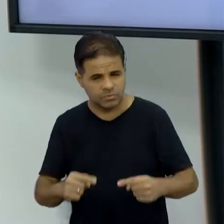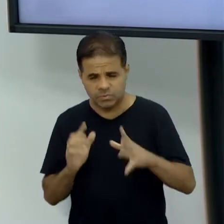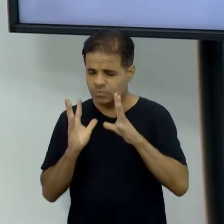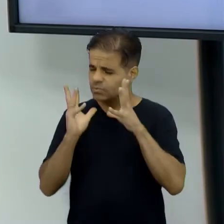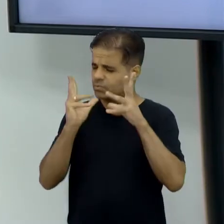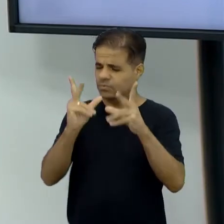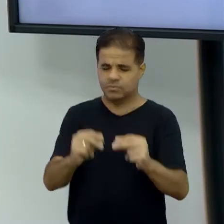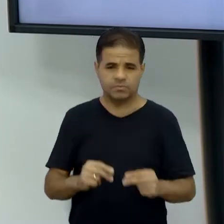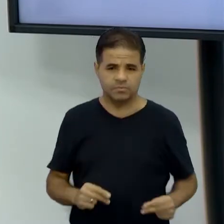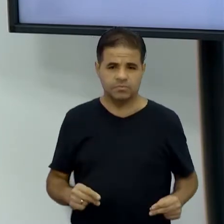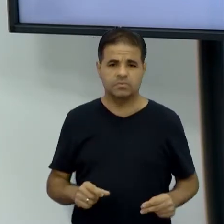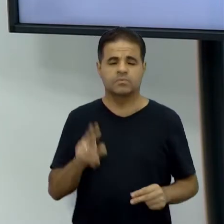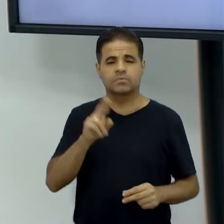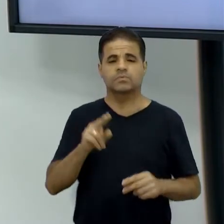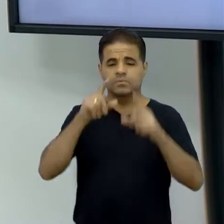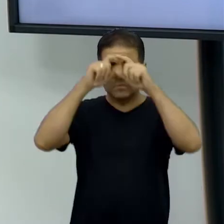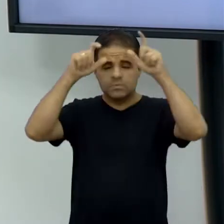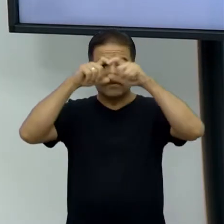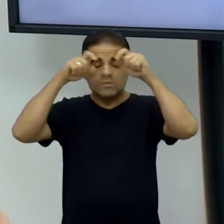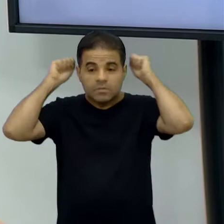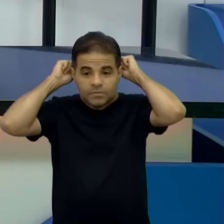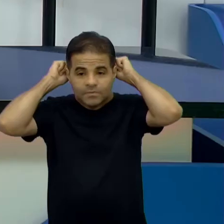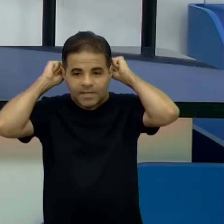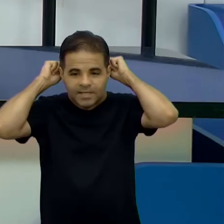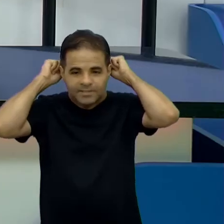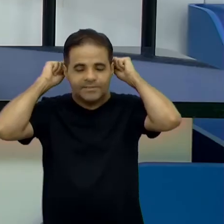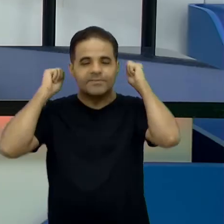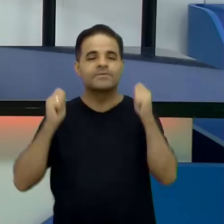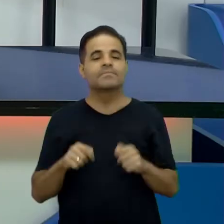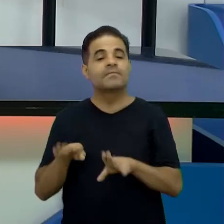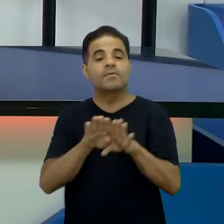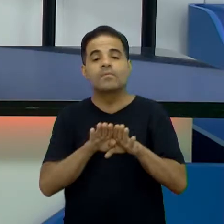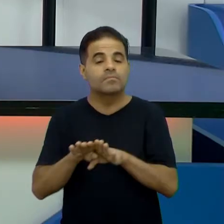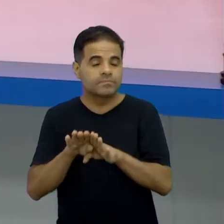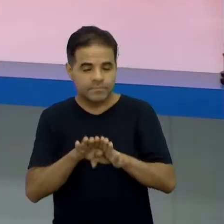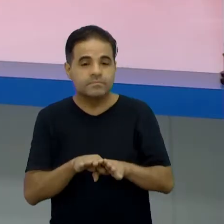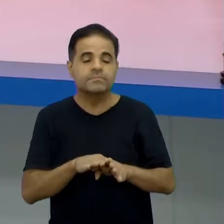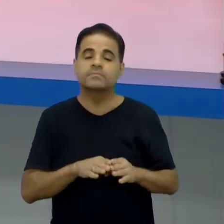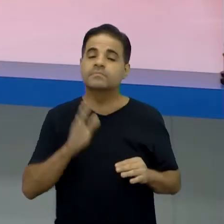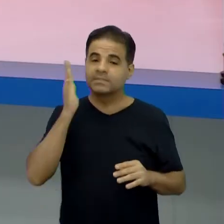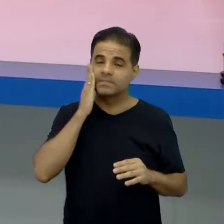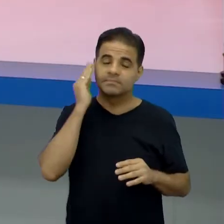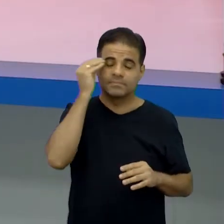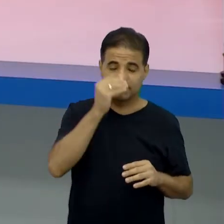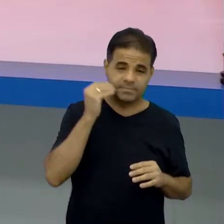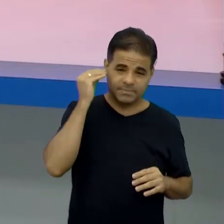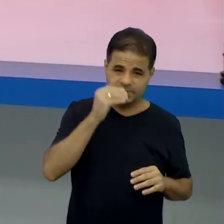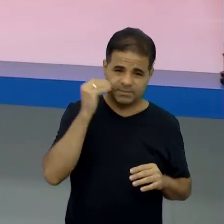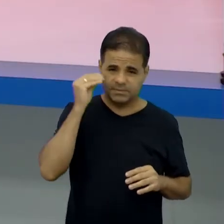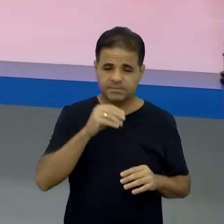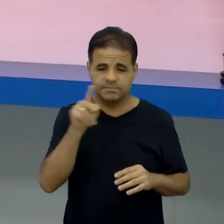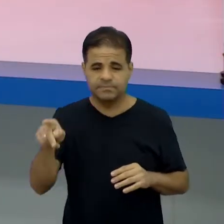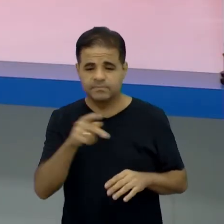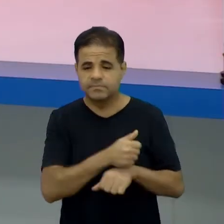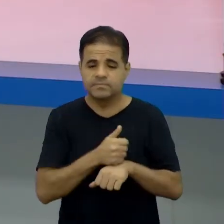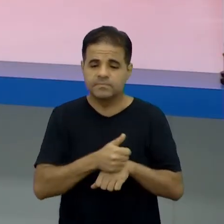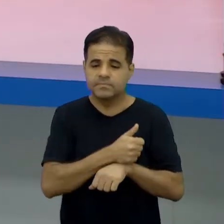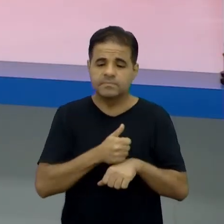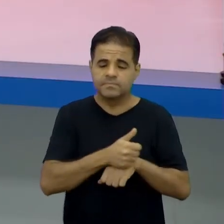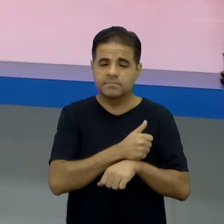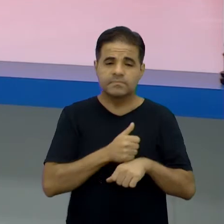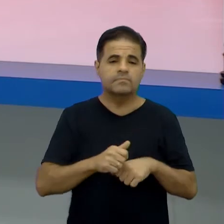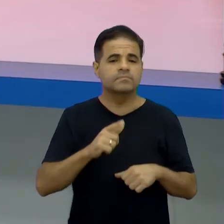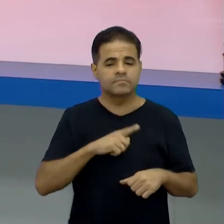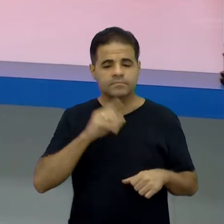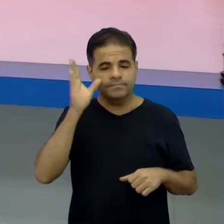todos também usam vendas para se manter em igualdade. Mas você sabe, Mara, assim, que a experiência, né, e o profissionalismo de quem faz, eu